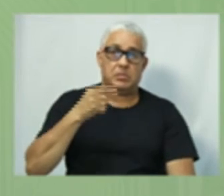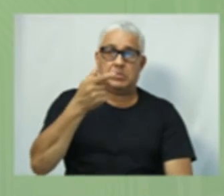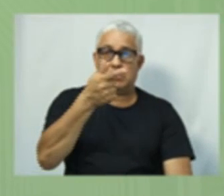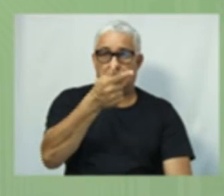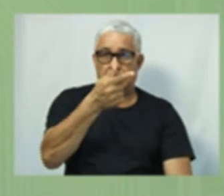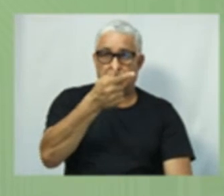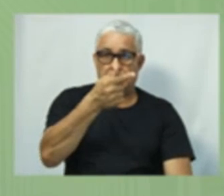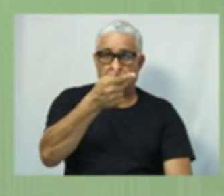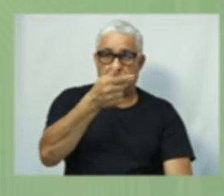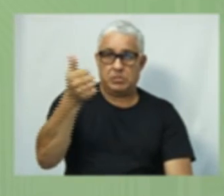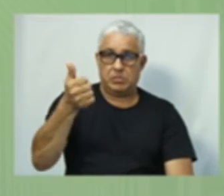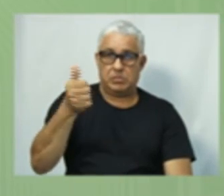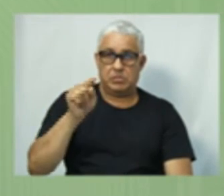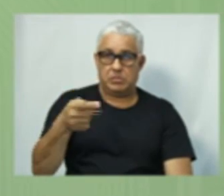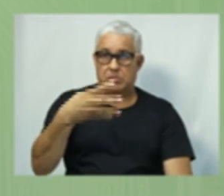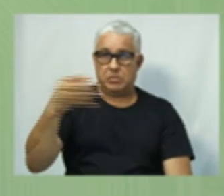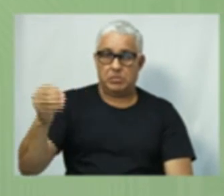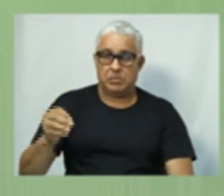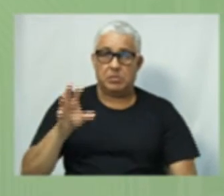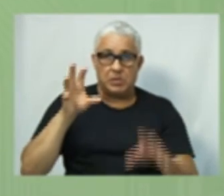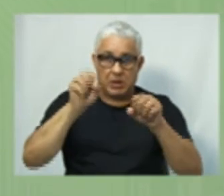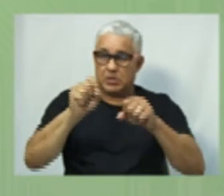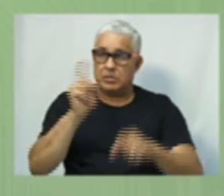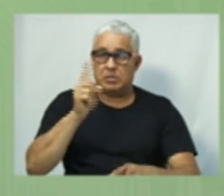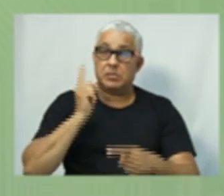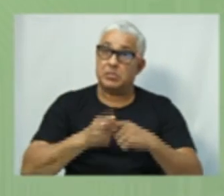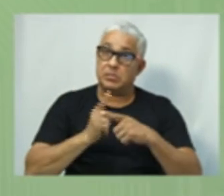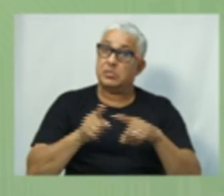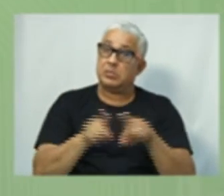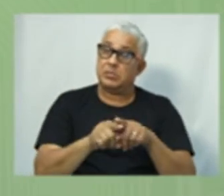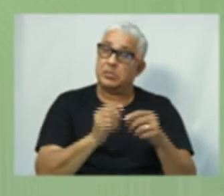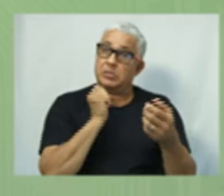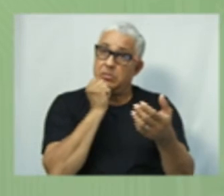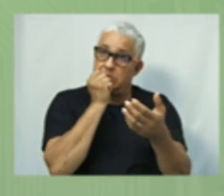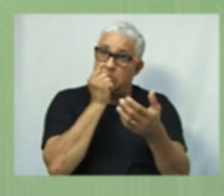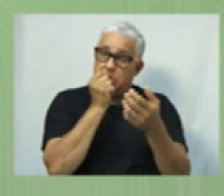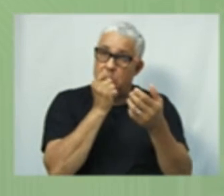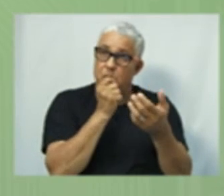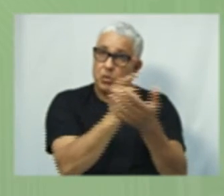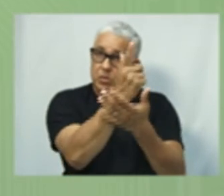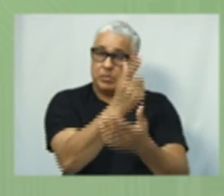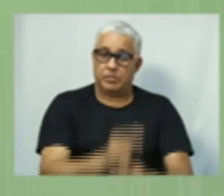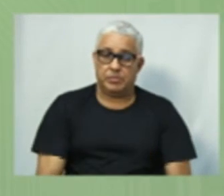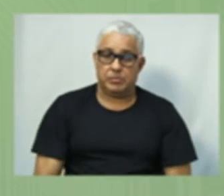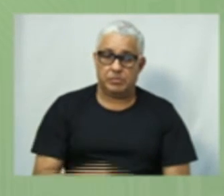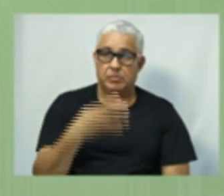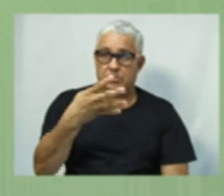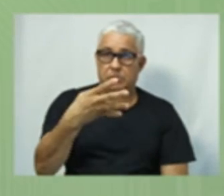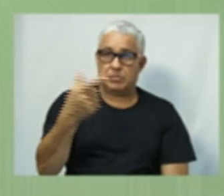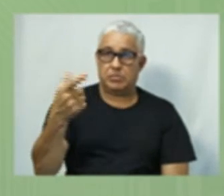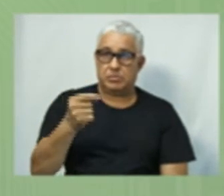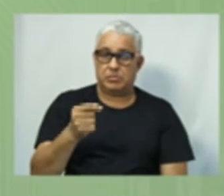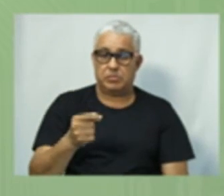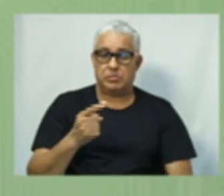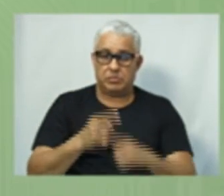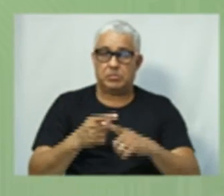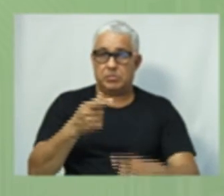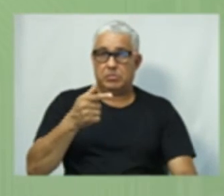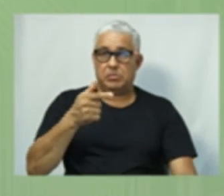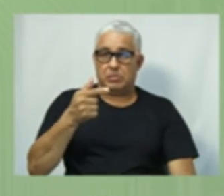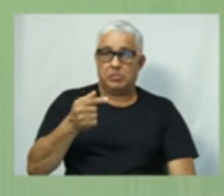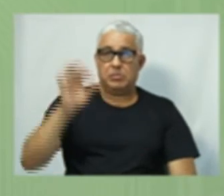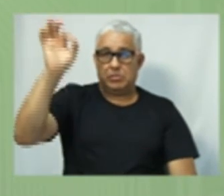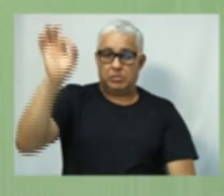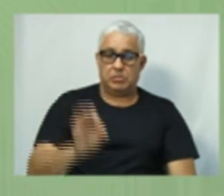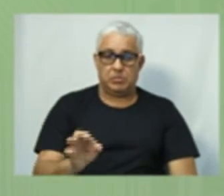71.400? Não, porque também ele comprou. Então, ó, 420, 7% na